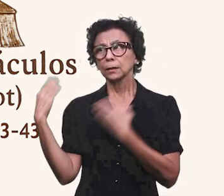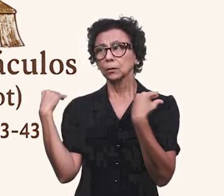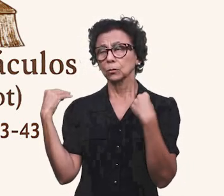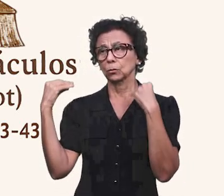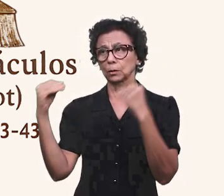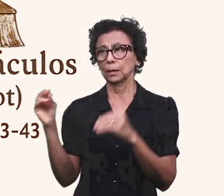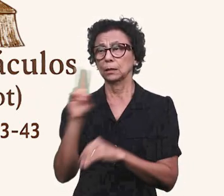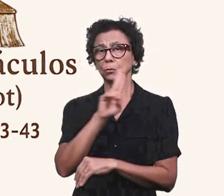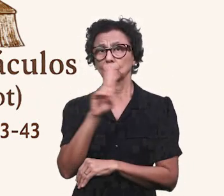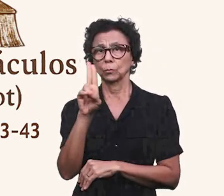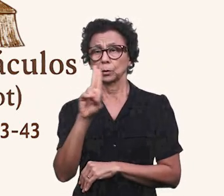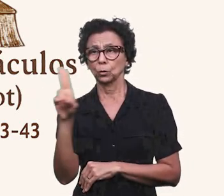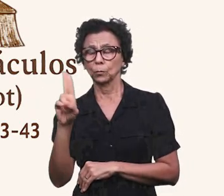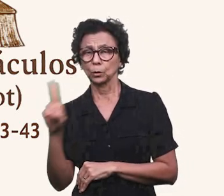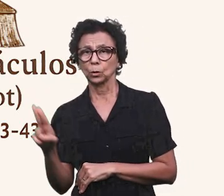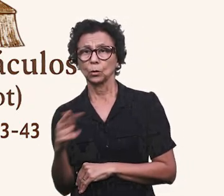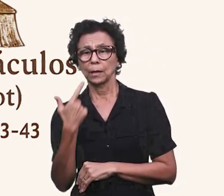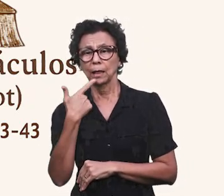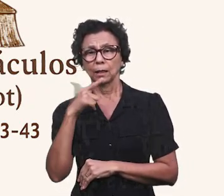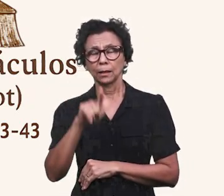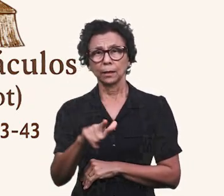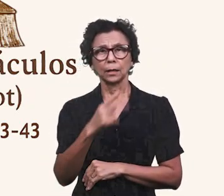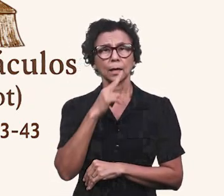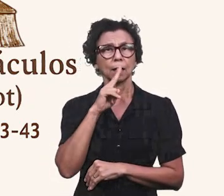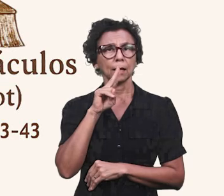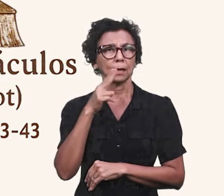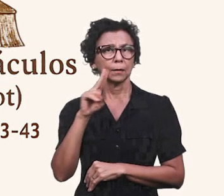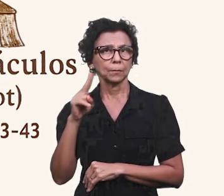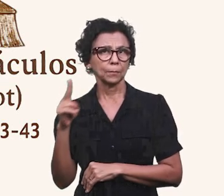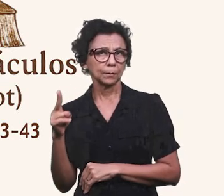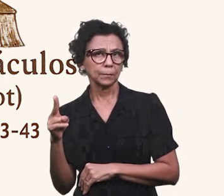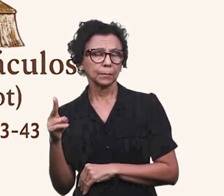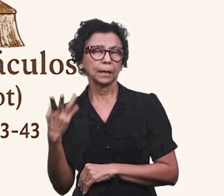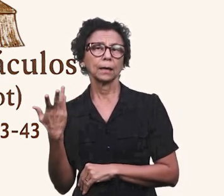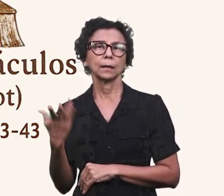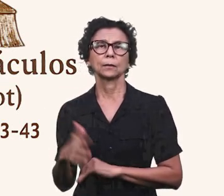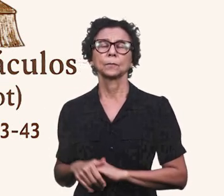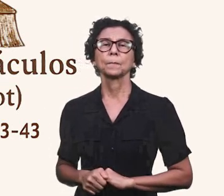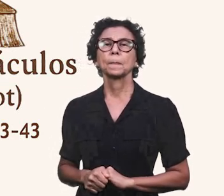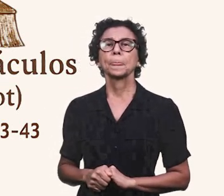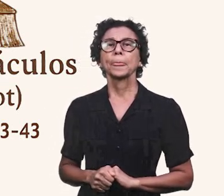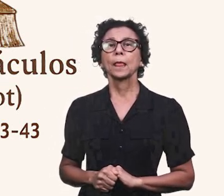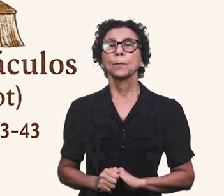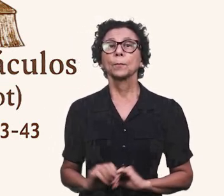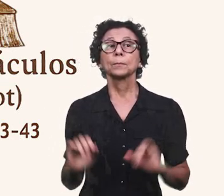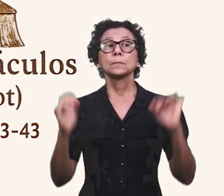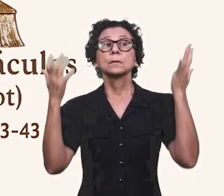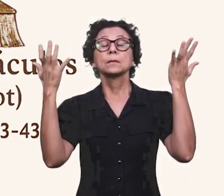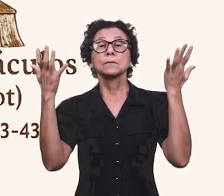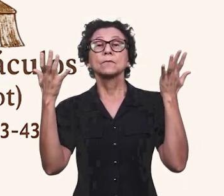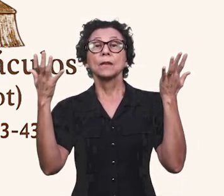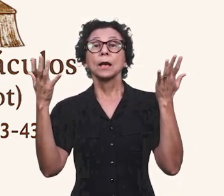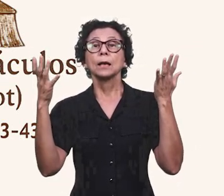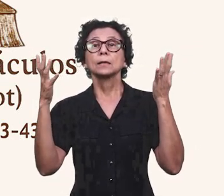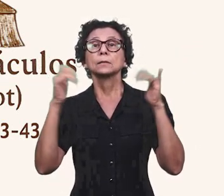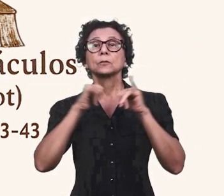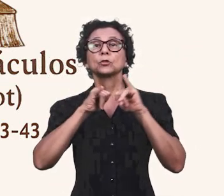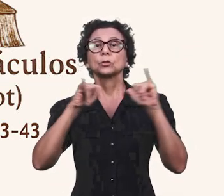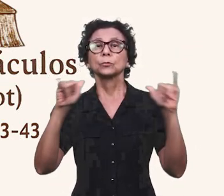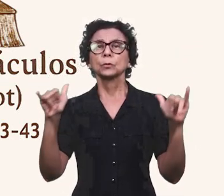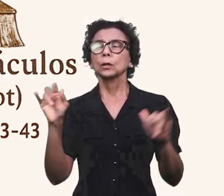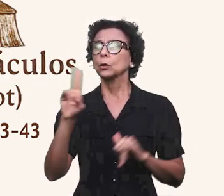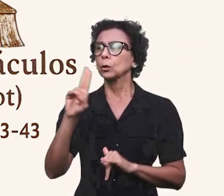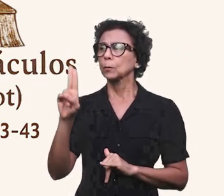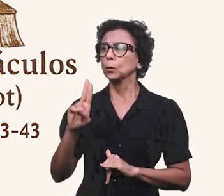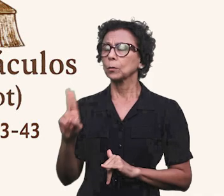os nomes em hebraico, porque muitas vezes essas festas são divulgadas e conhecidas pelos nomes